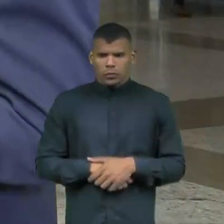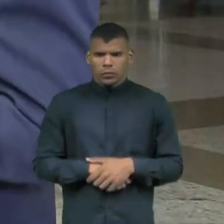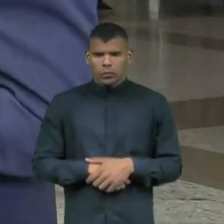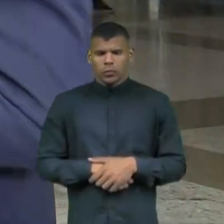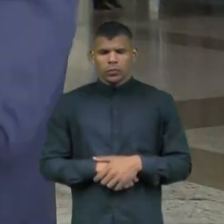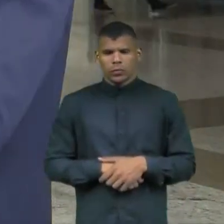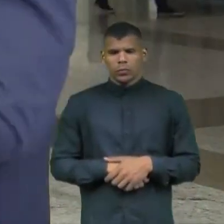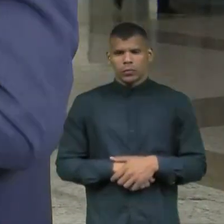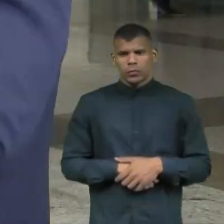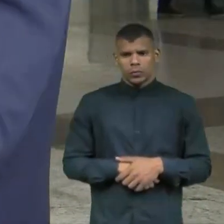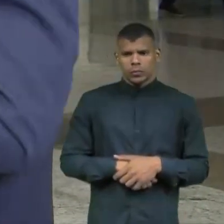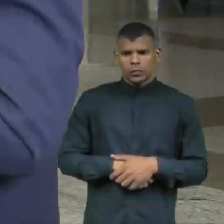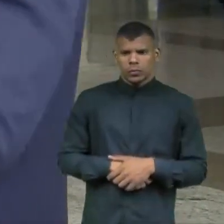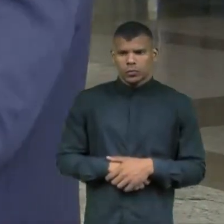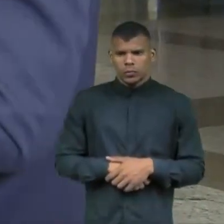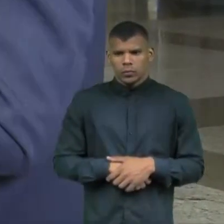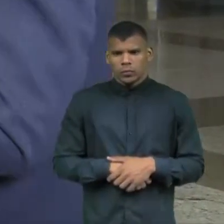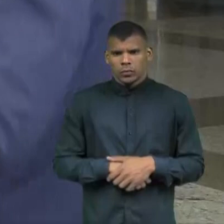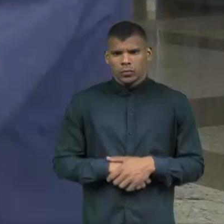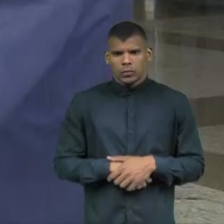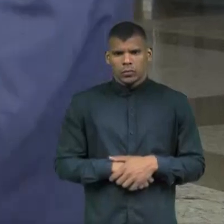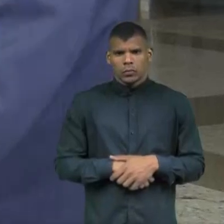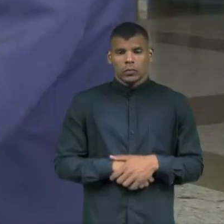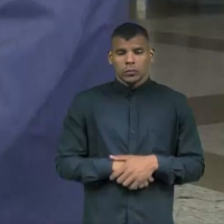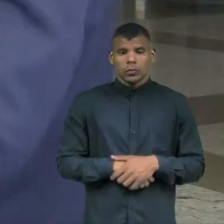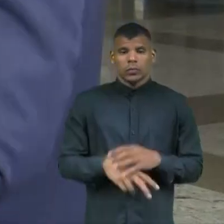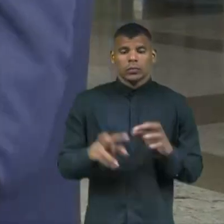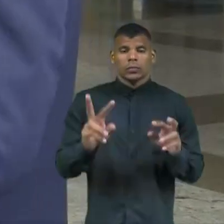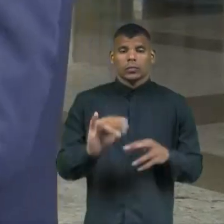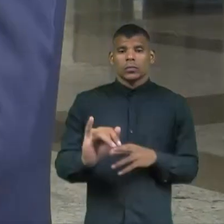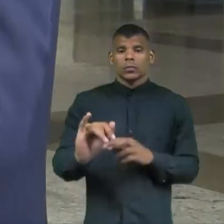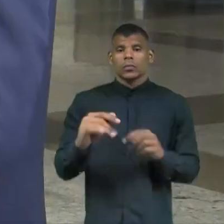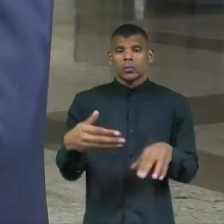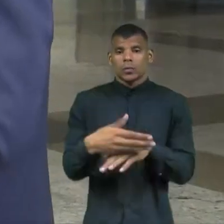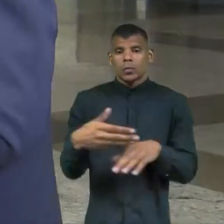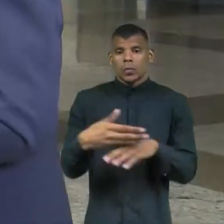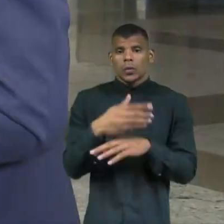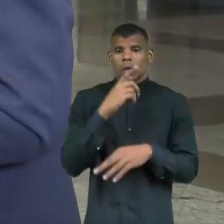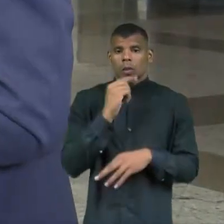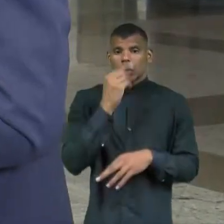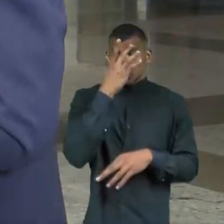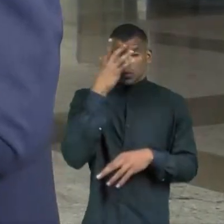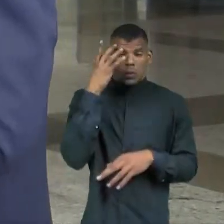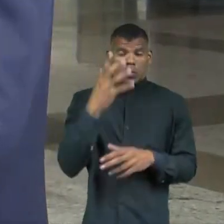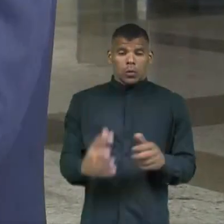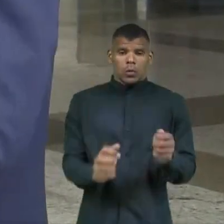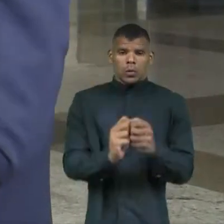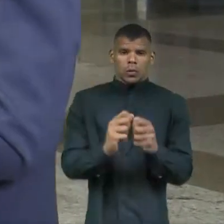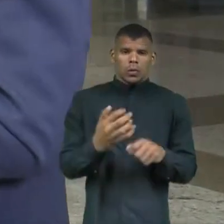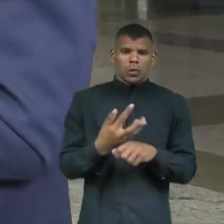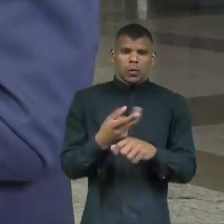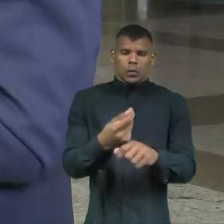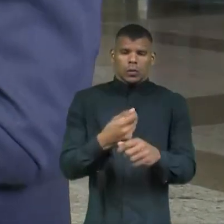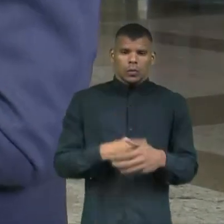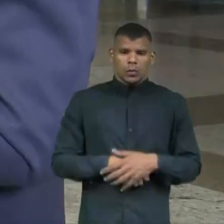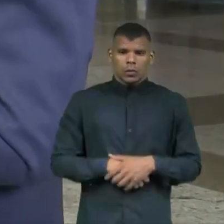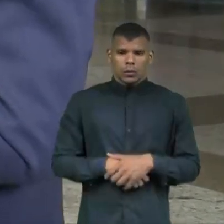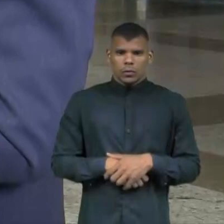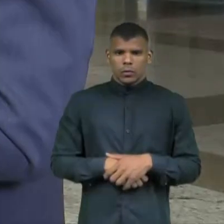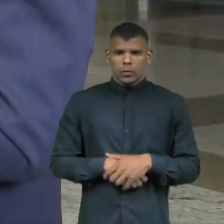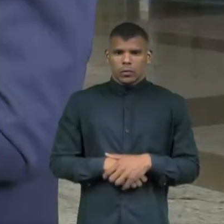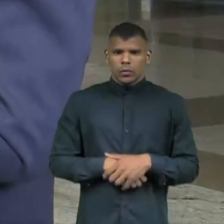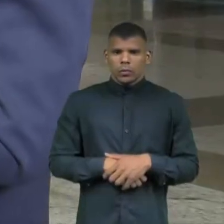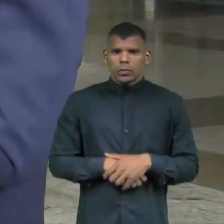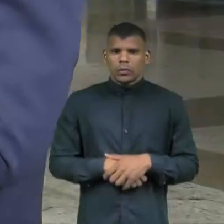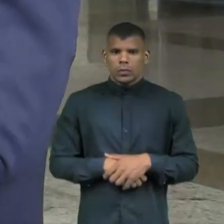falar pouco e vão abrir espaço para fazer uma interação com o pessoal que está acompanhando o evento online. Pouco eu não sei,